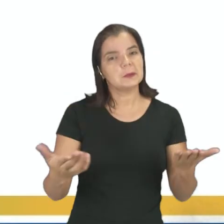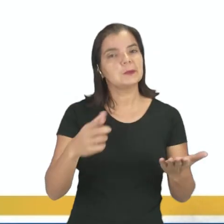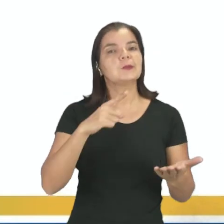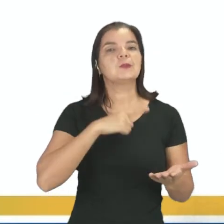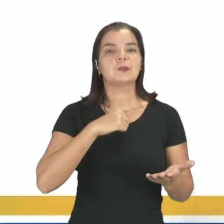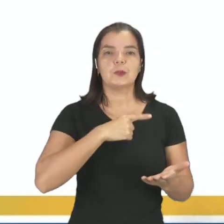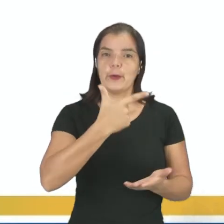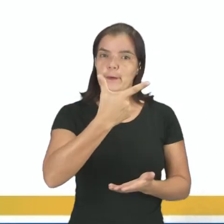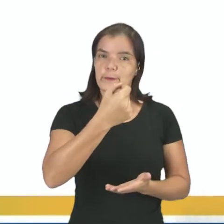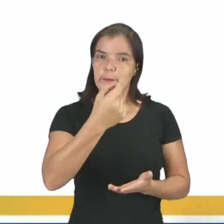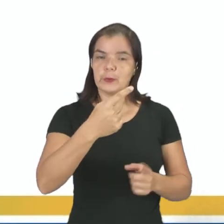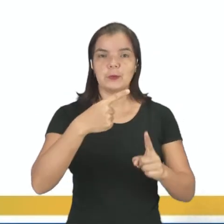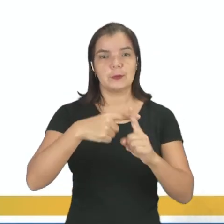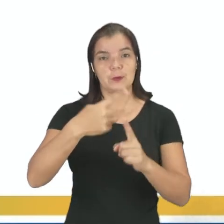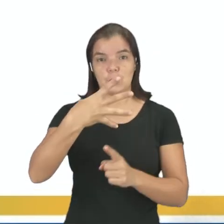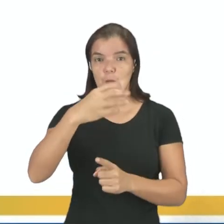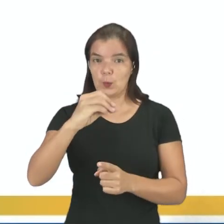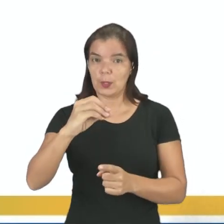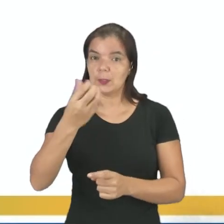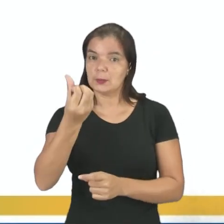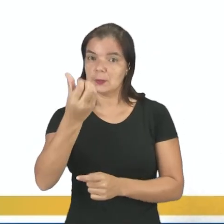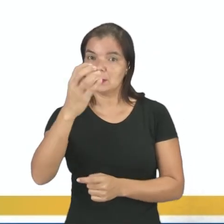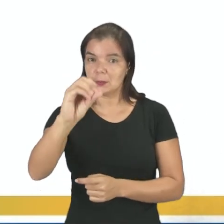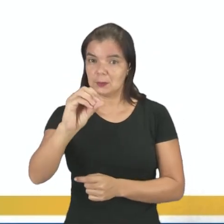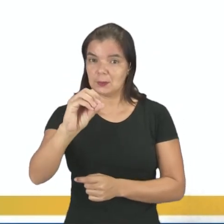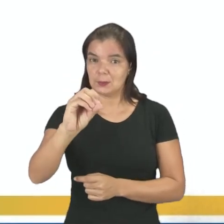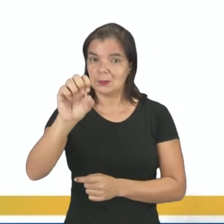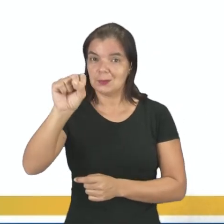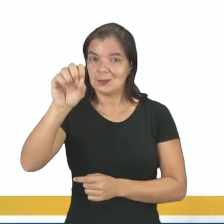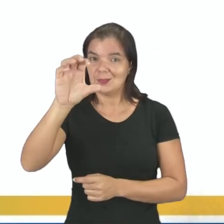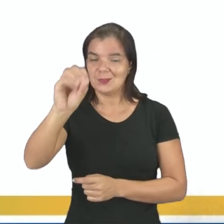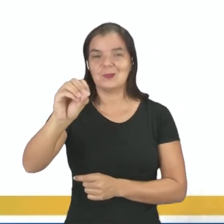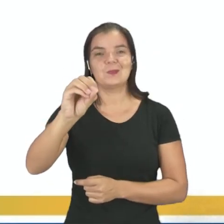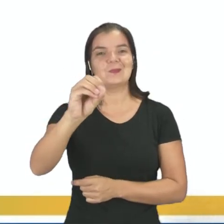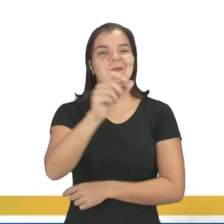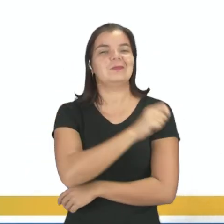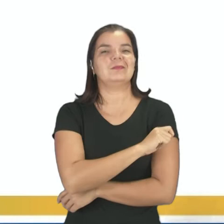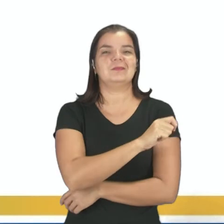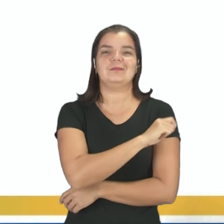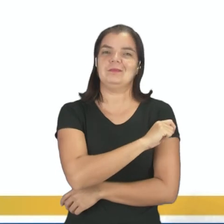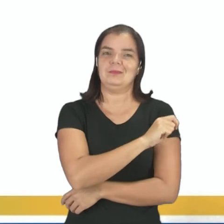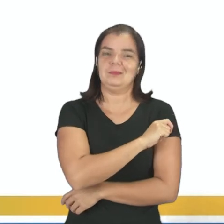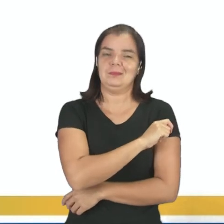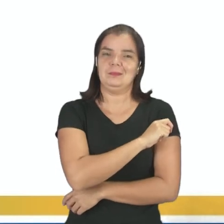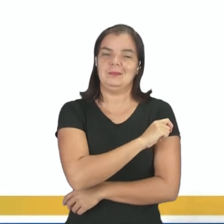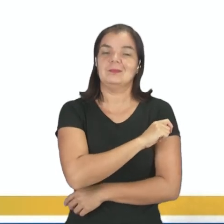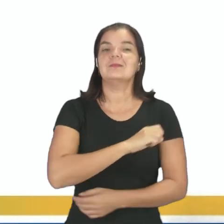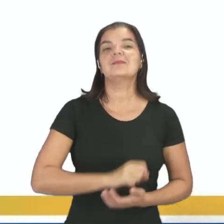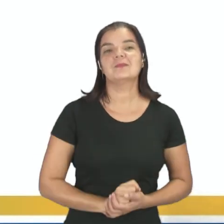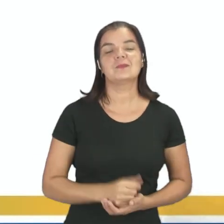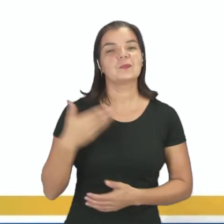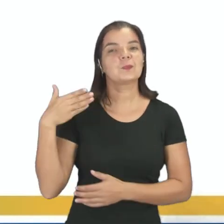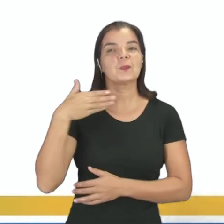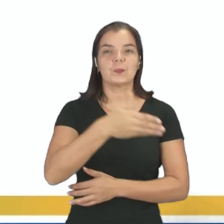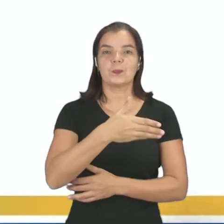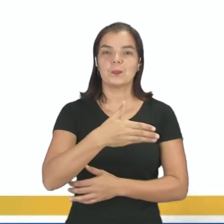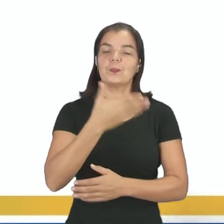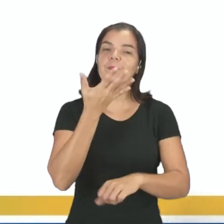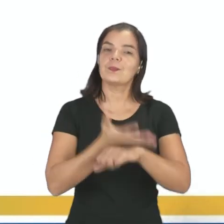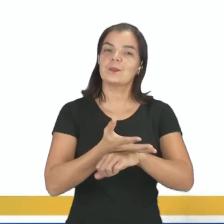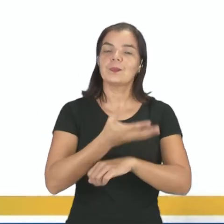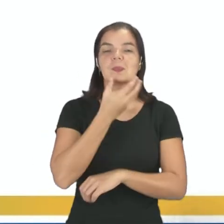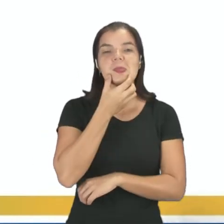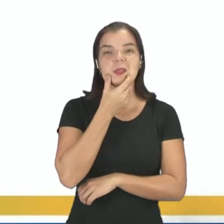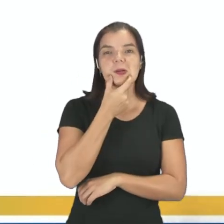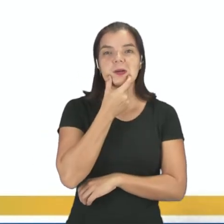temos 20, 40, 60, 80 alunos que frequentam a disciplina